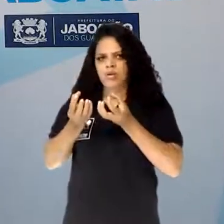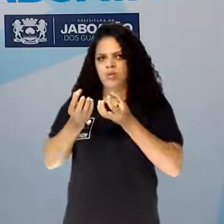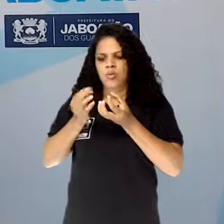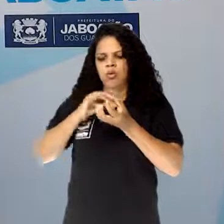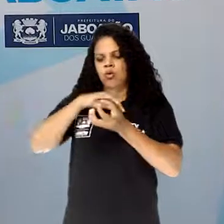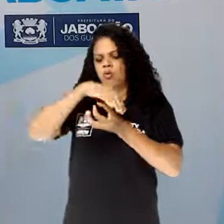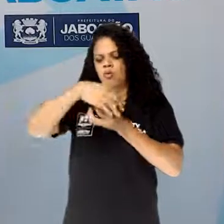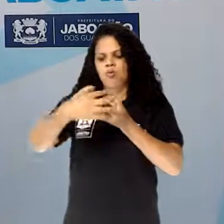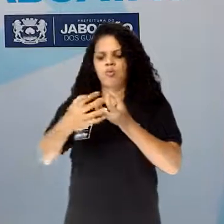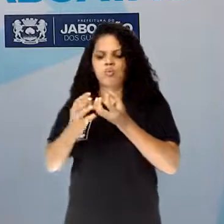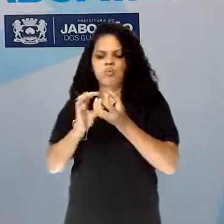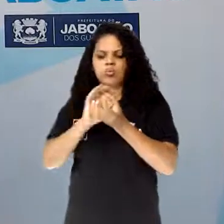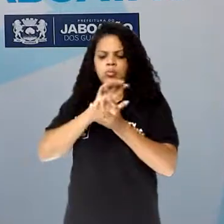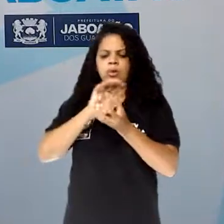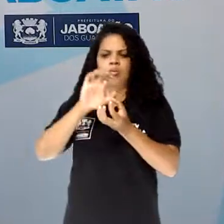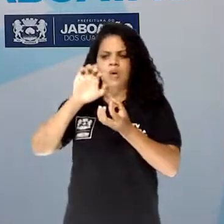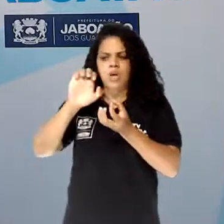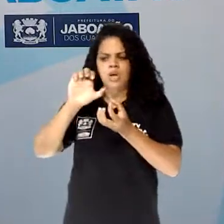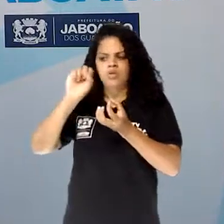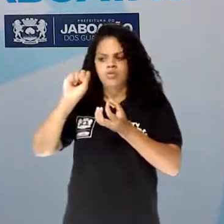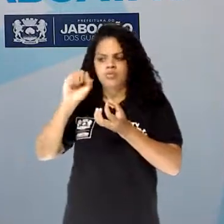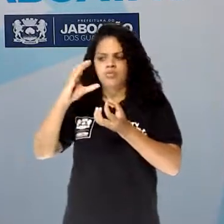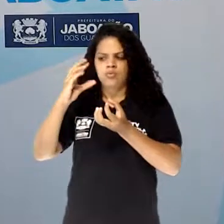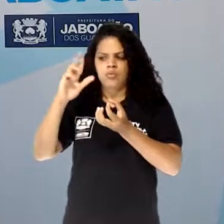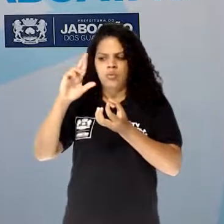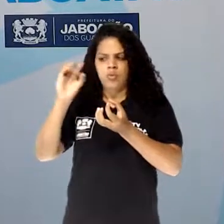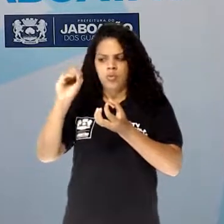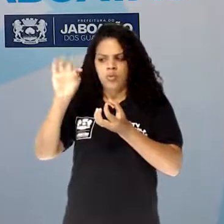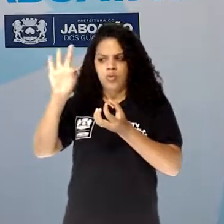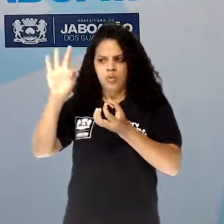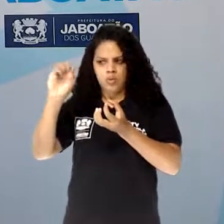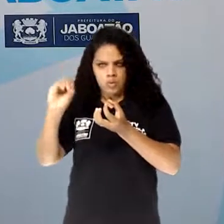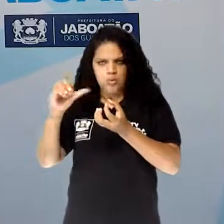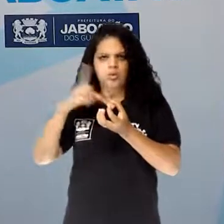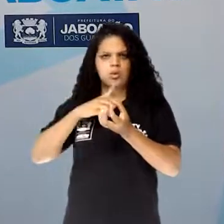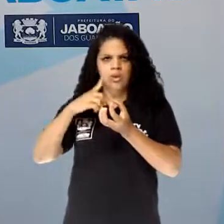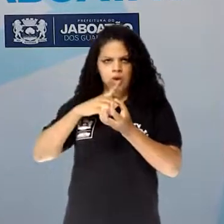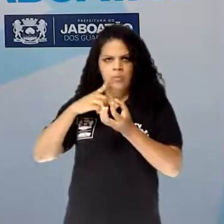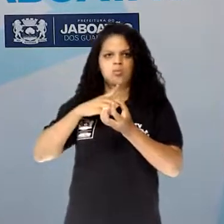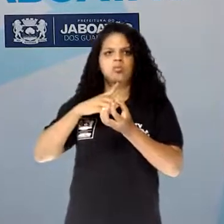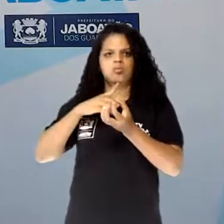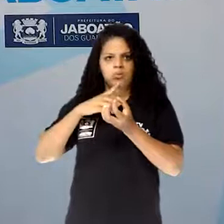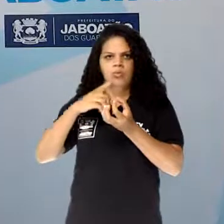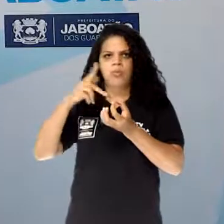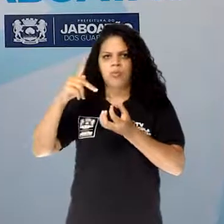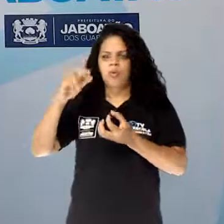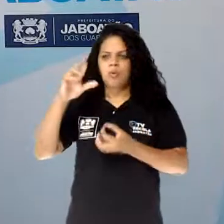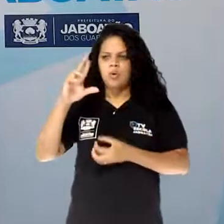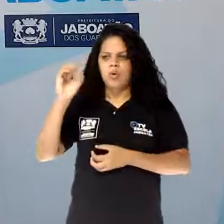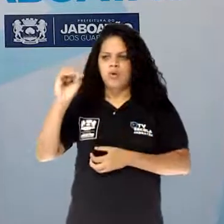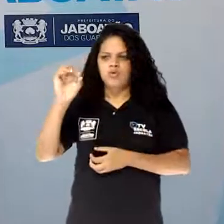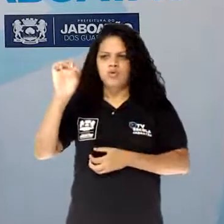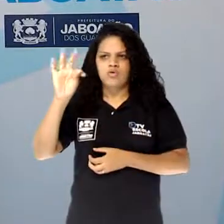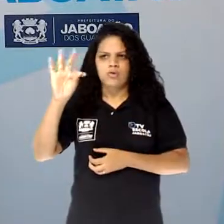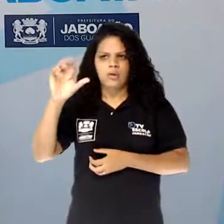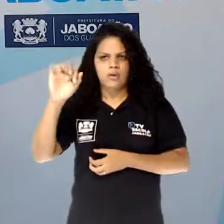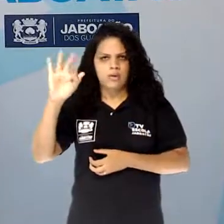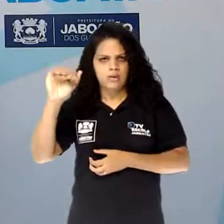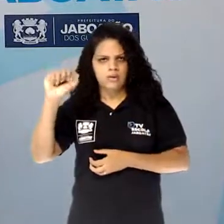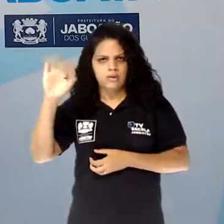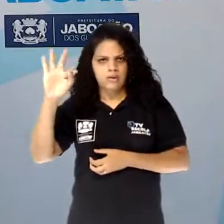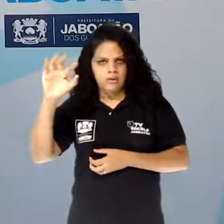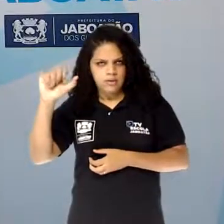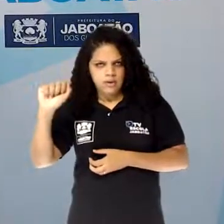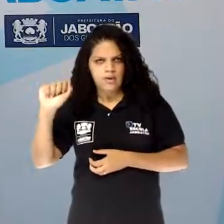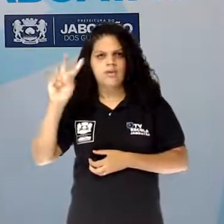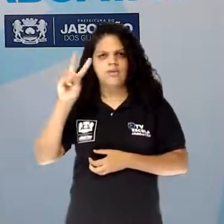saco escrotal. A gente vai ter próstata, vesícula seminal e o canal deferente.